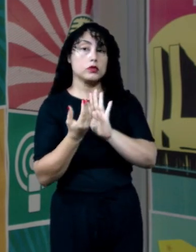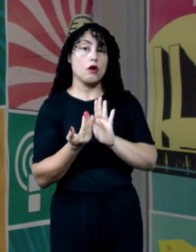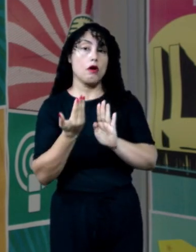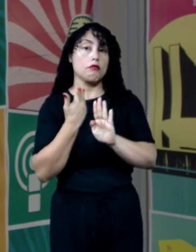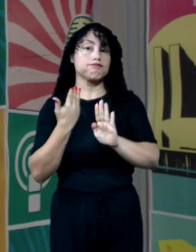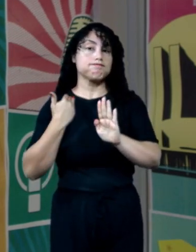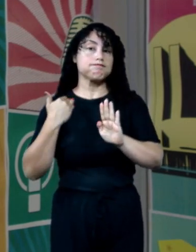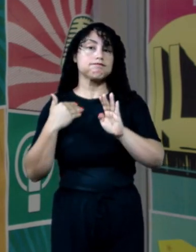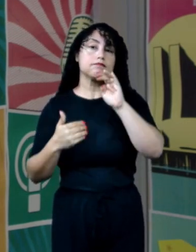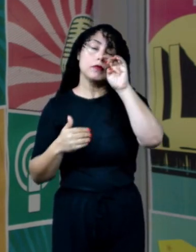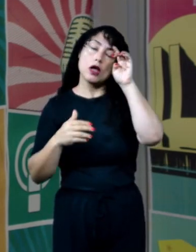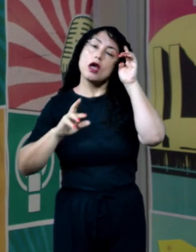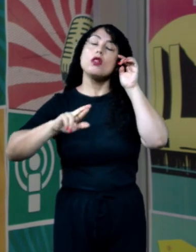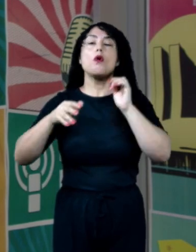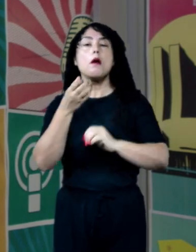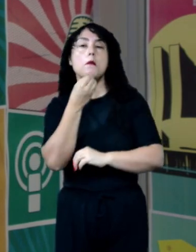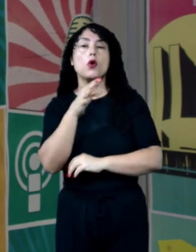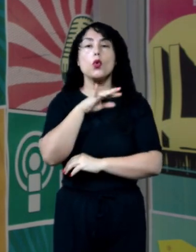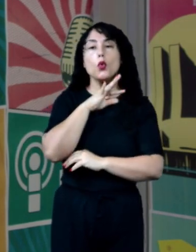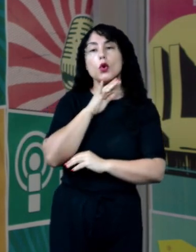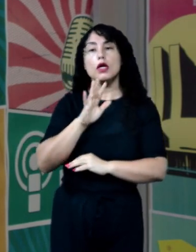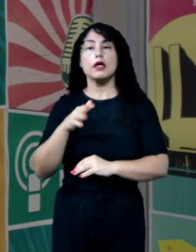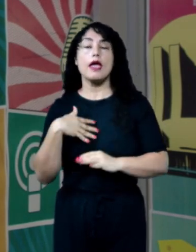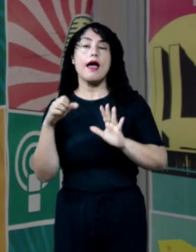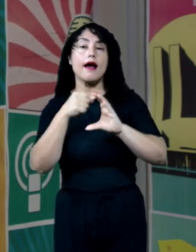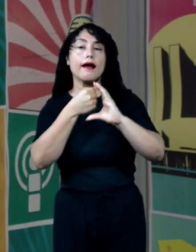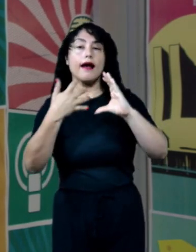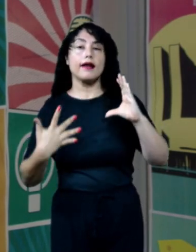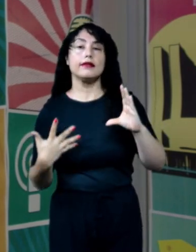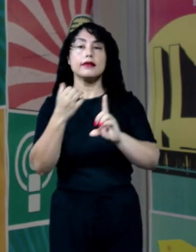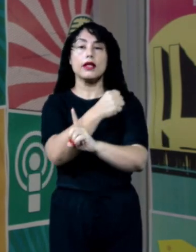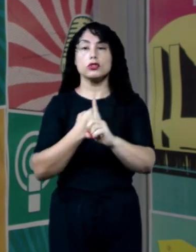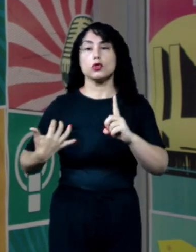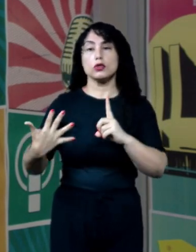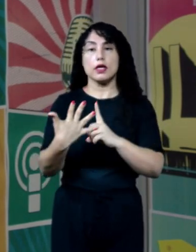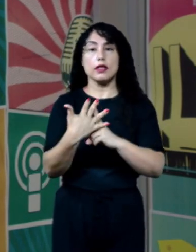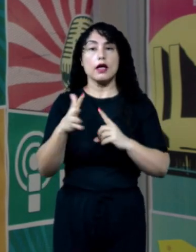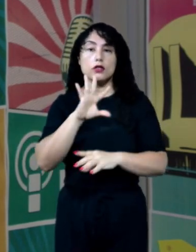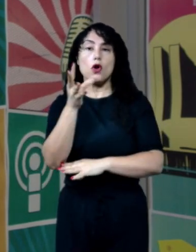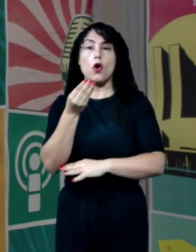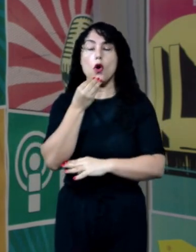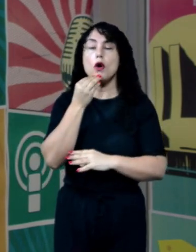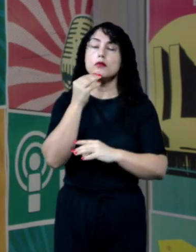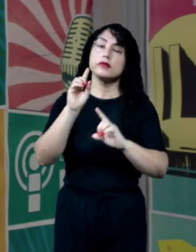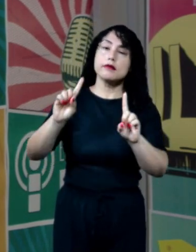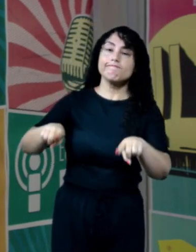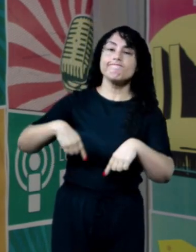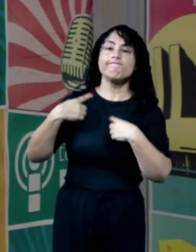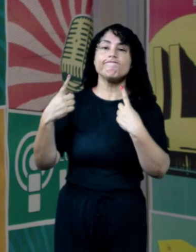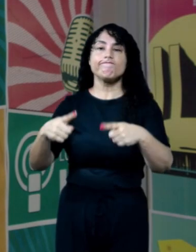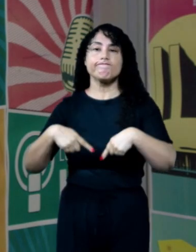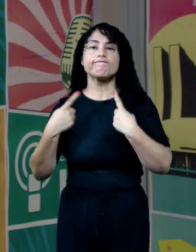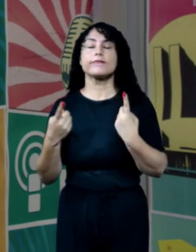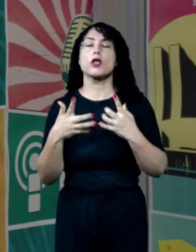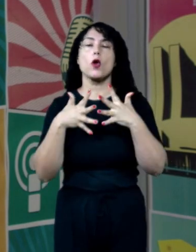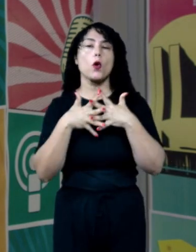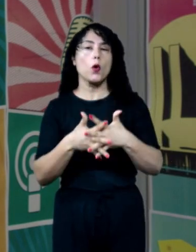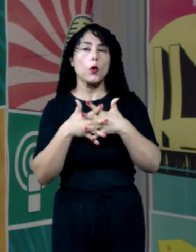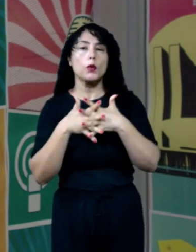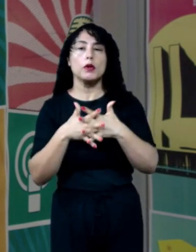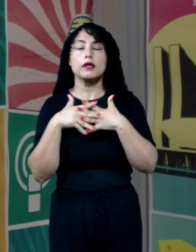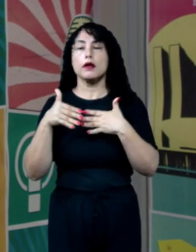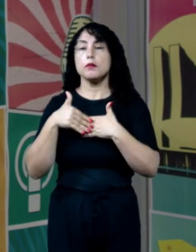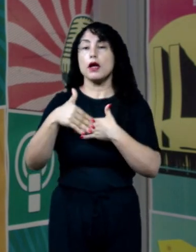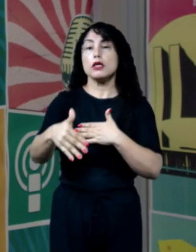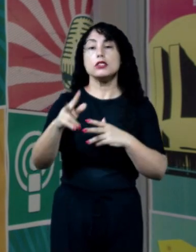é nem bom ou ruim, é a característica da nossa sociedade. Só que, obviamente, tem efeitos que são complicados, né, do ponto de